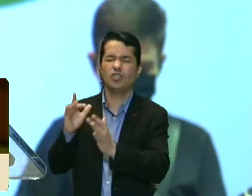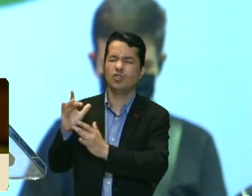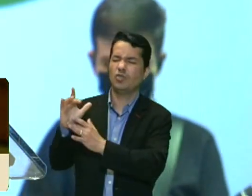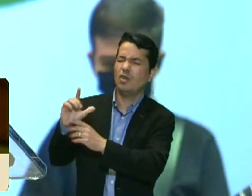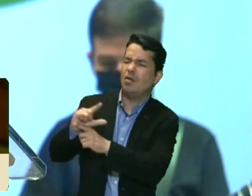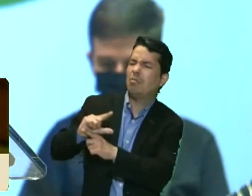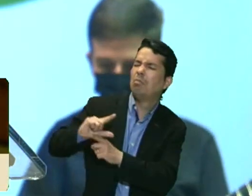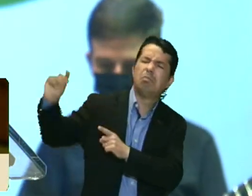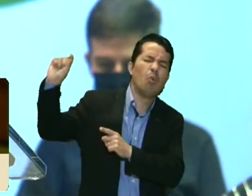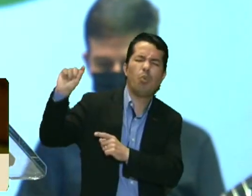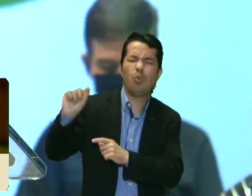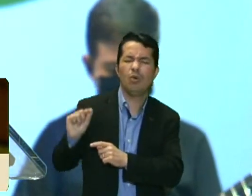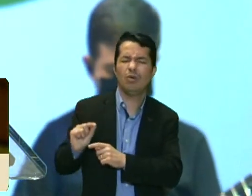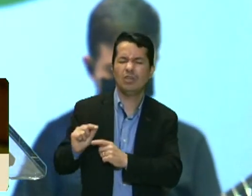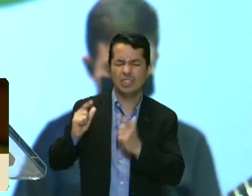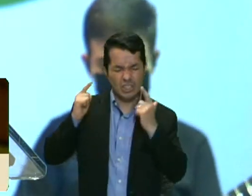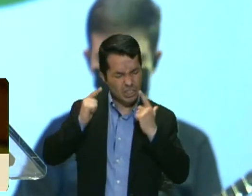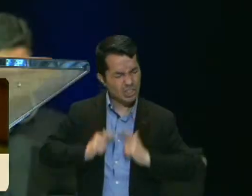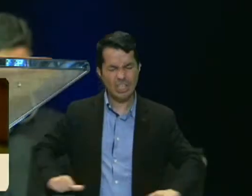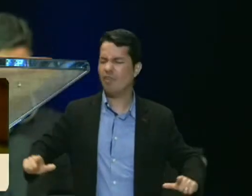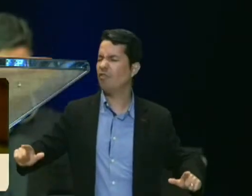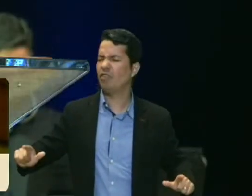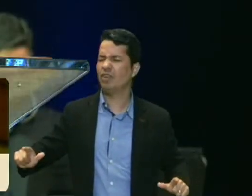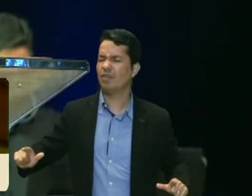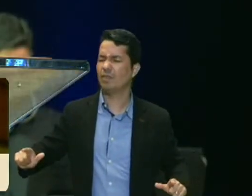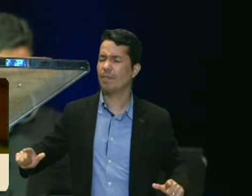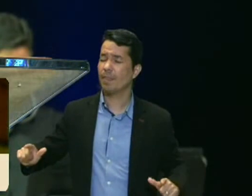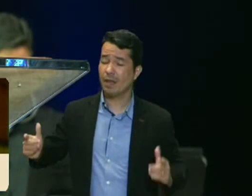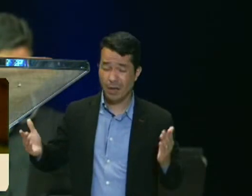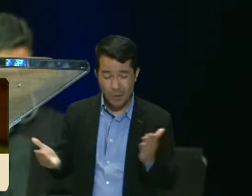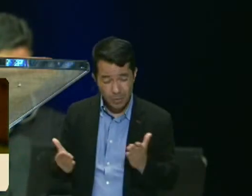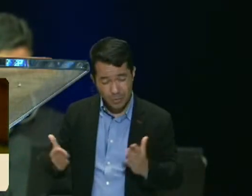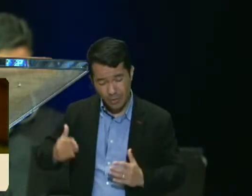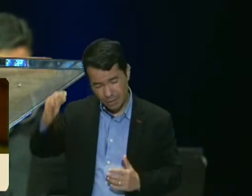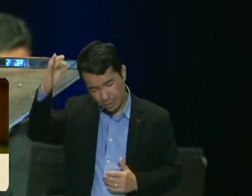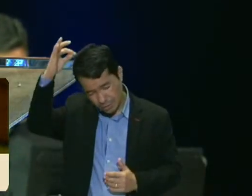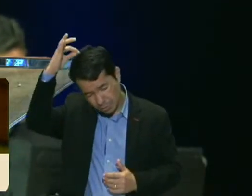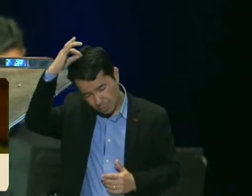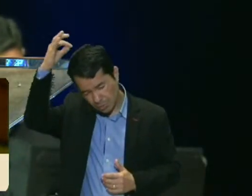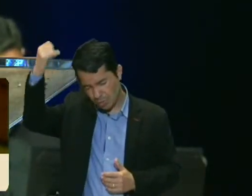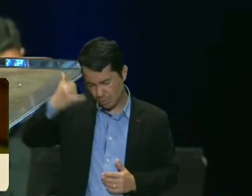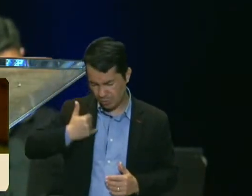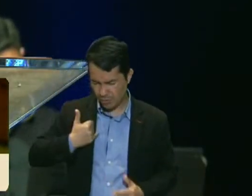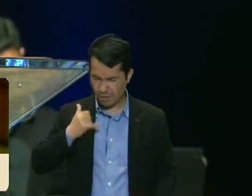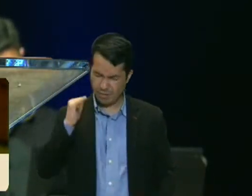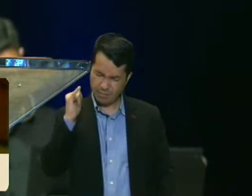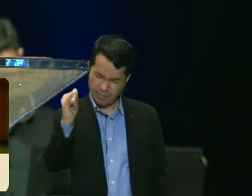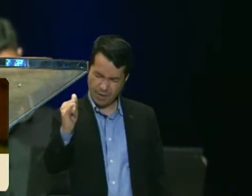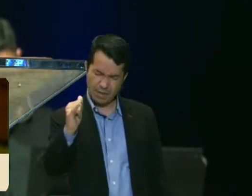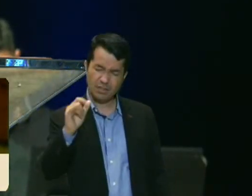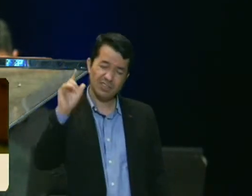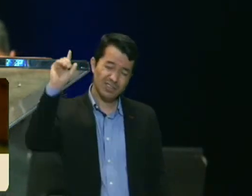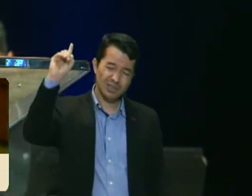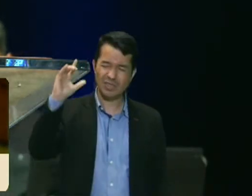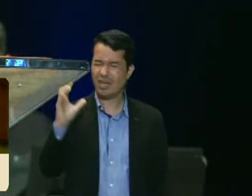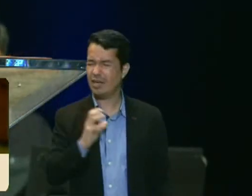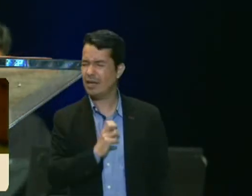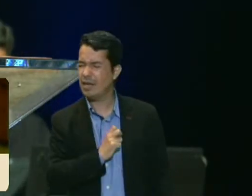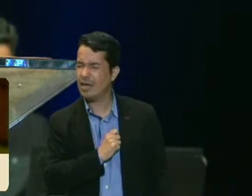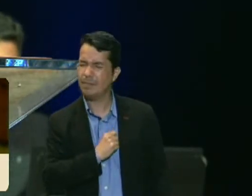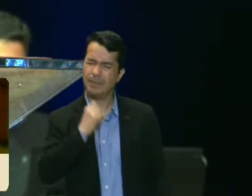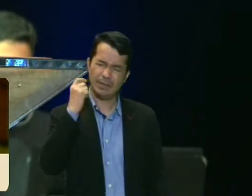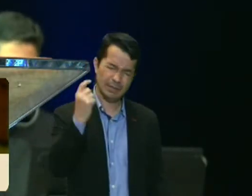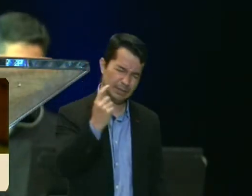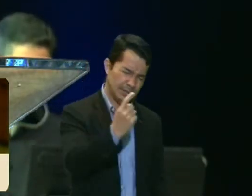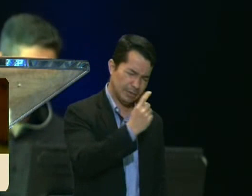Espírito dizendo a eles o quanto o Senhor o ama, o quanto o Senhor os ama, enquanto o Senhor deseja realizar os Teus